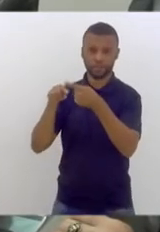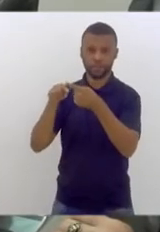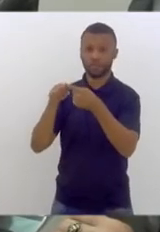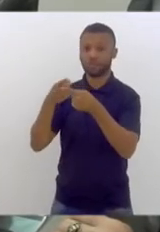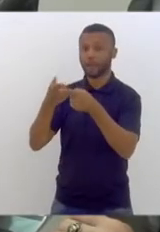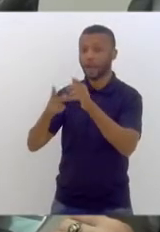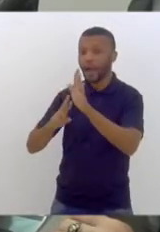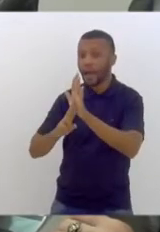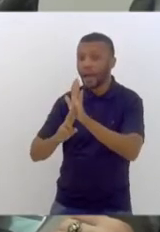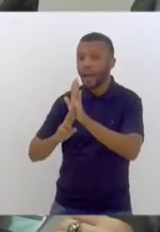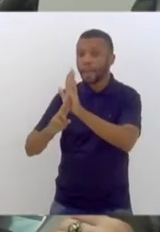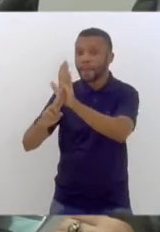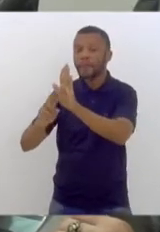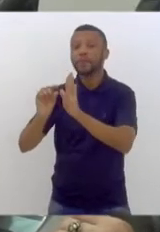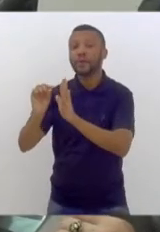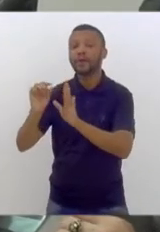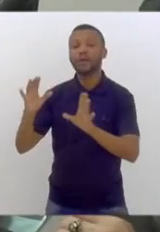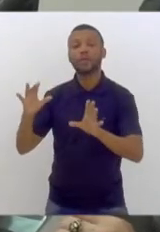representa